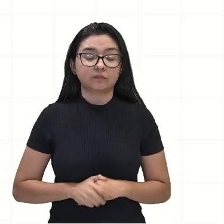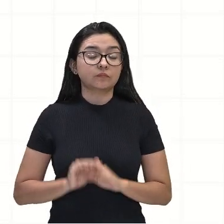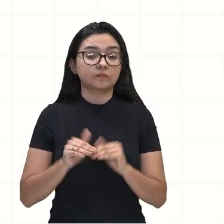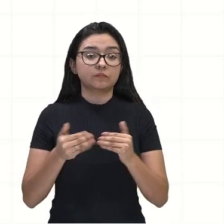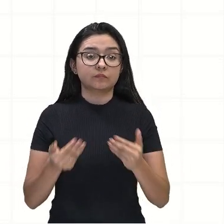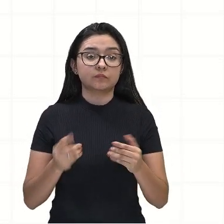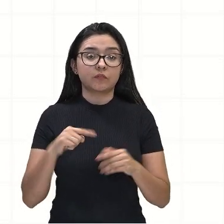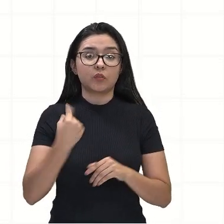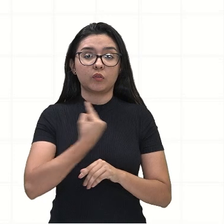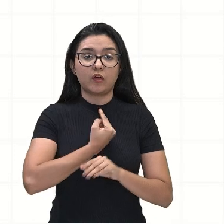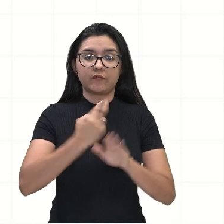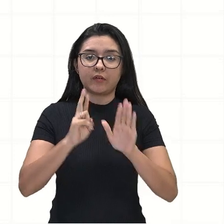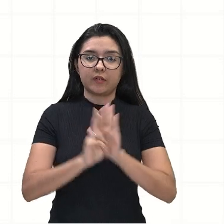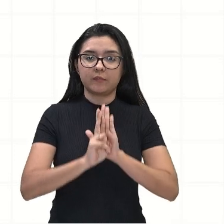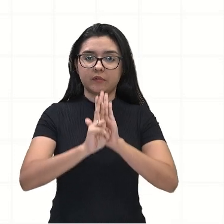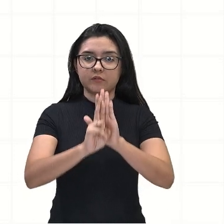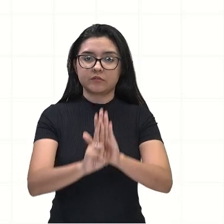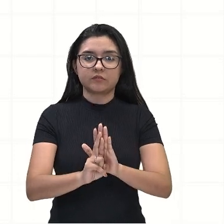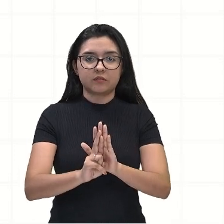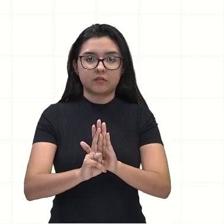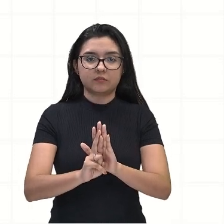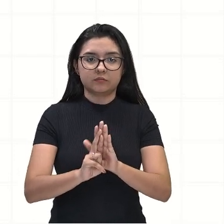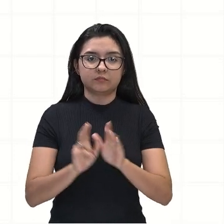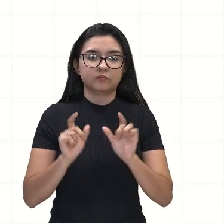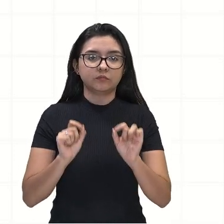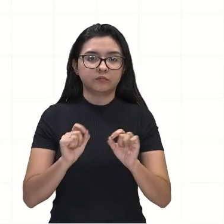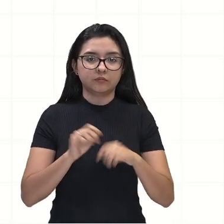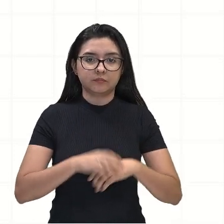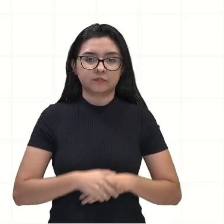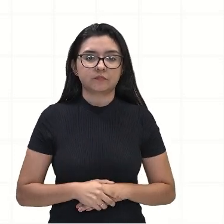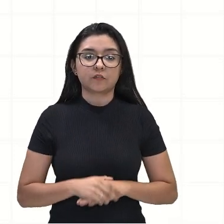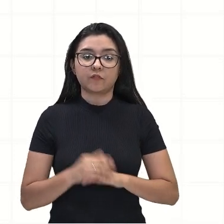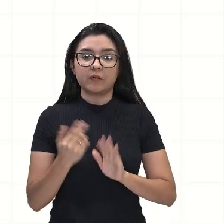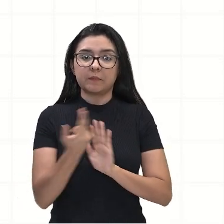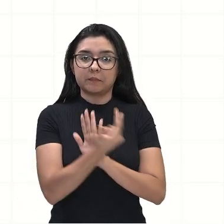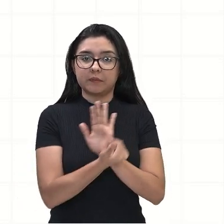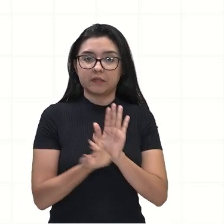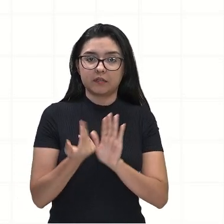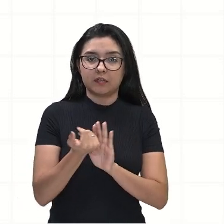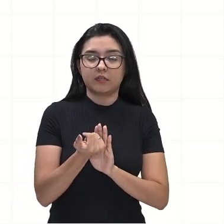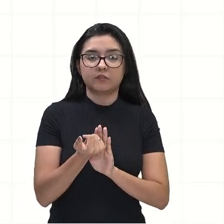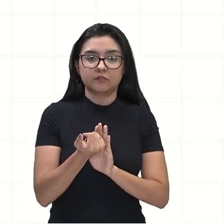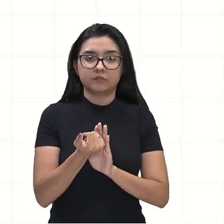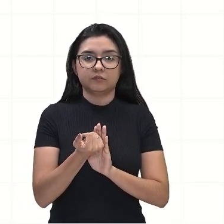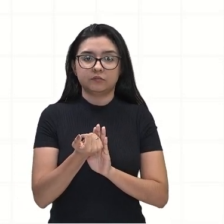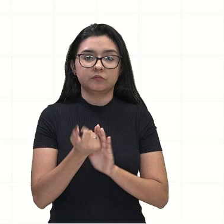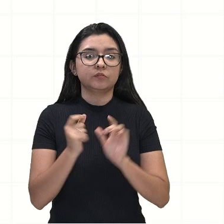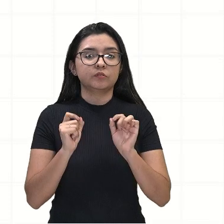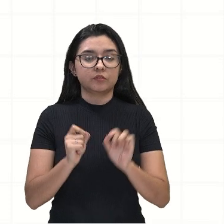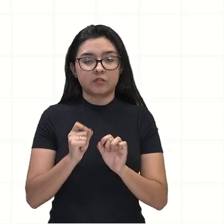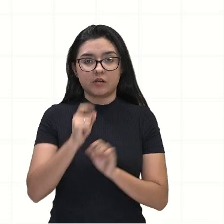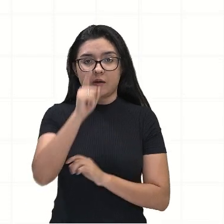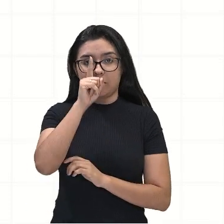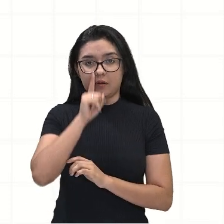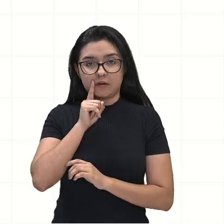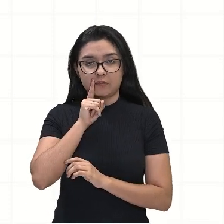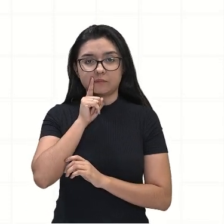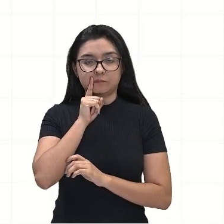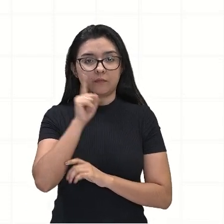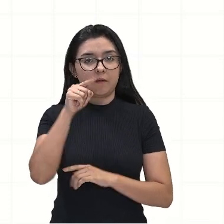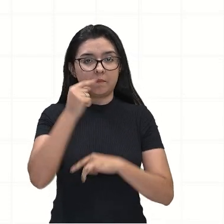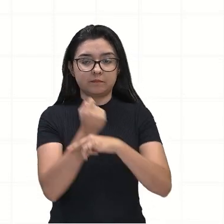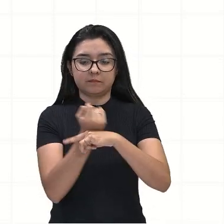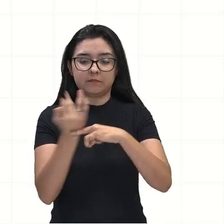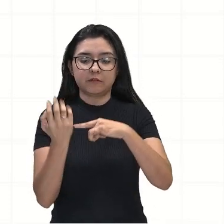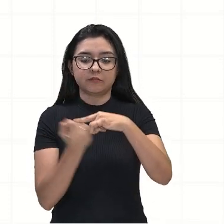vamos representar a parte que foi pintada de amarelo em uma forma de fração.